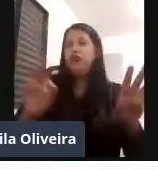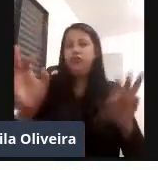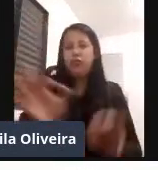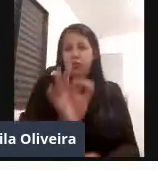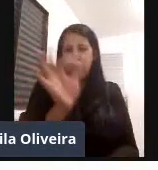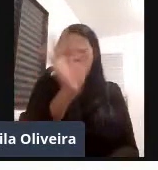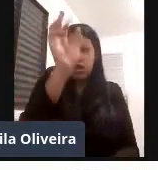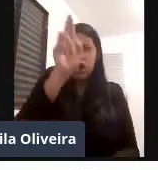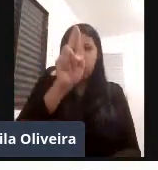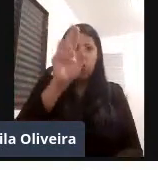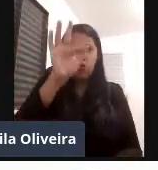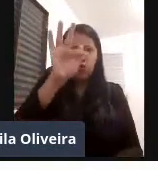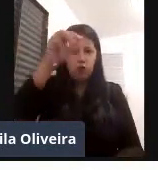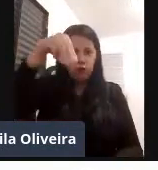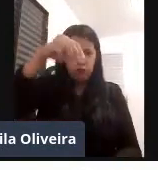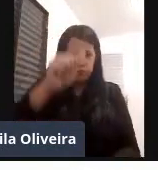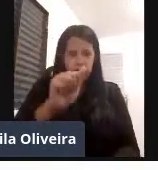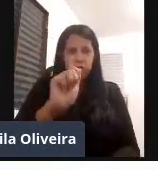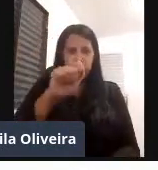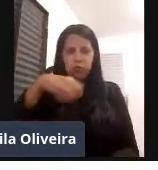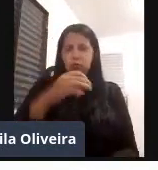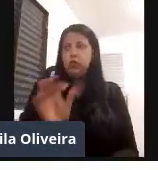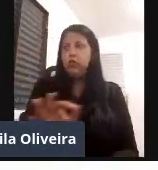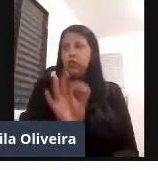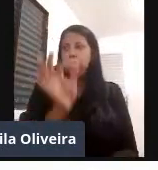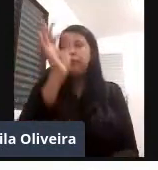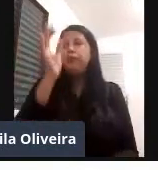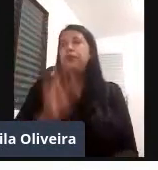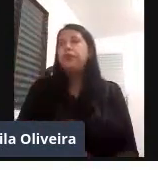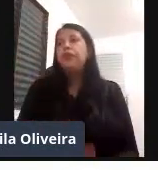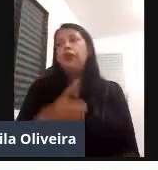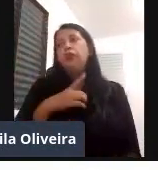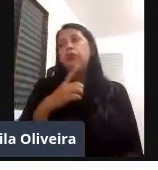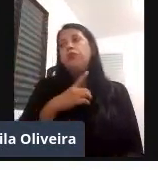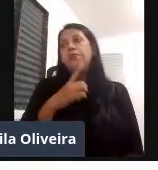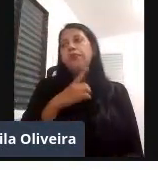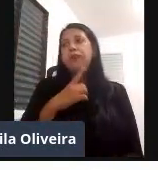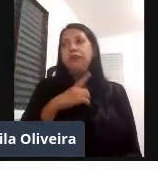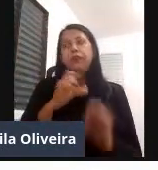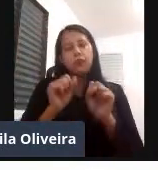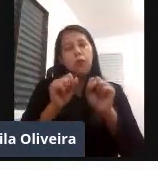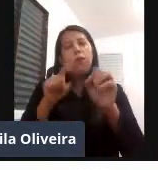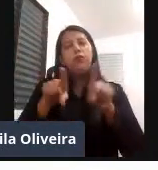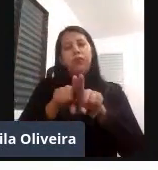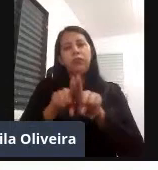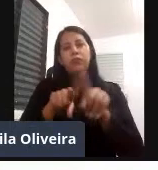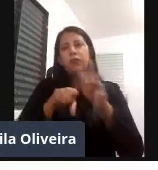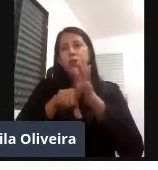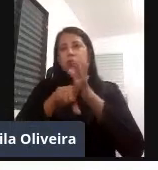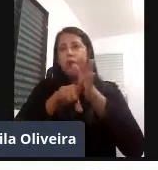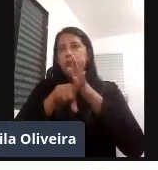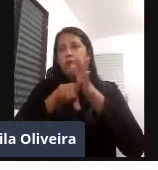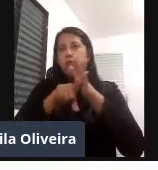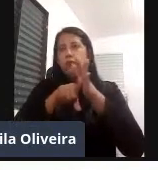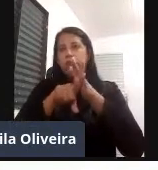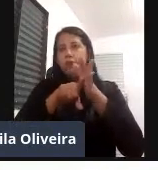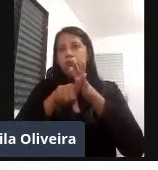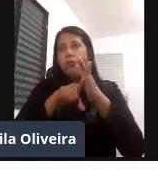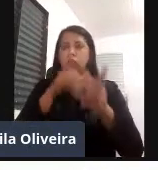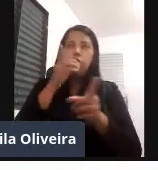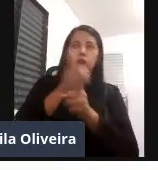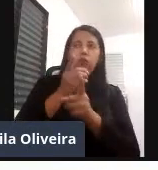também é possível de você fazer essa busca e conhecer as revistas e estar acessando, assim, alguns